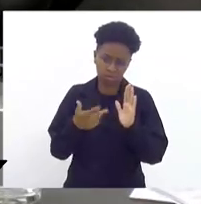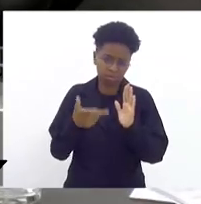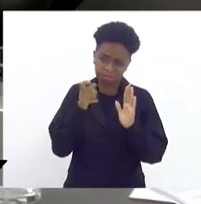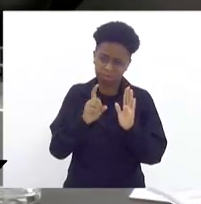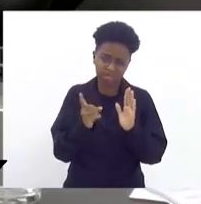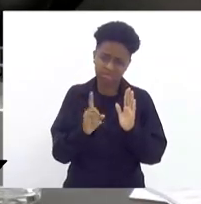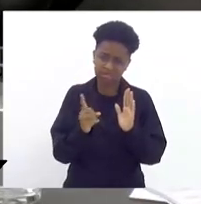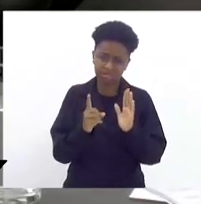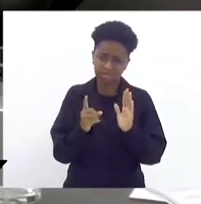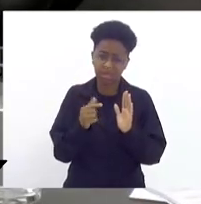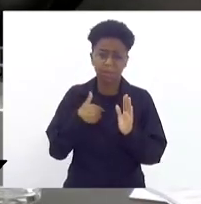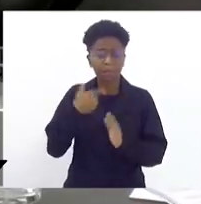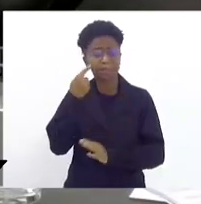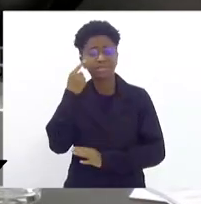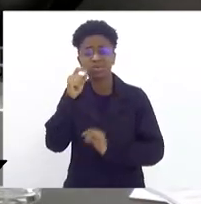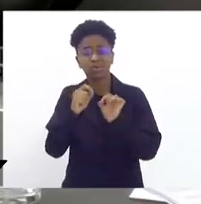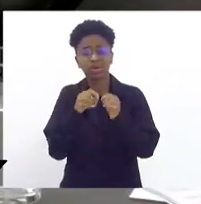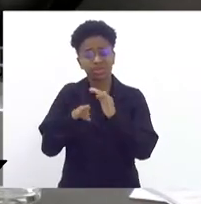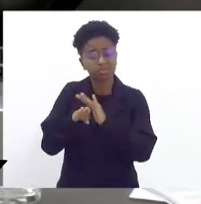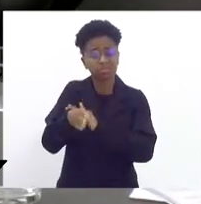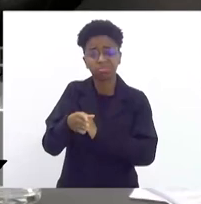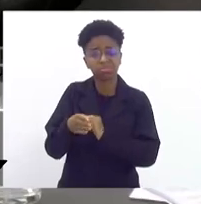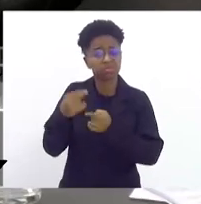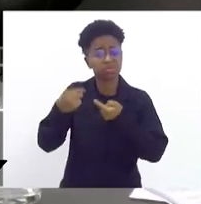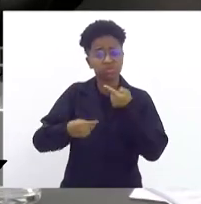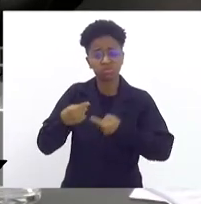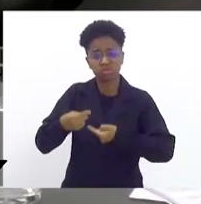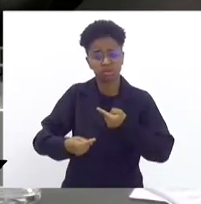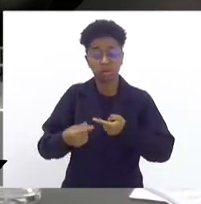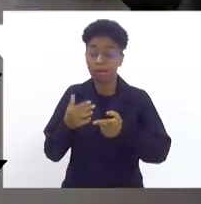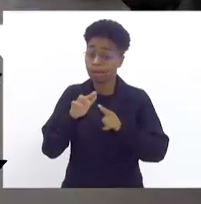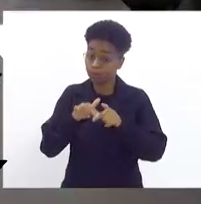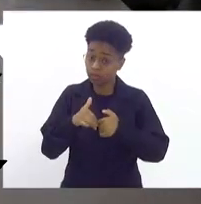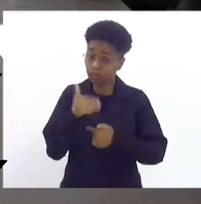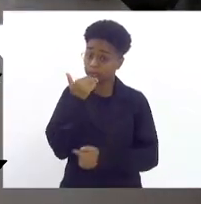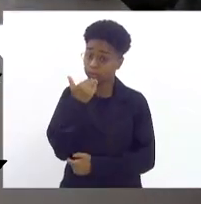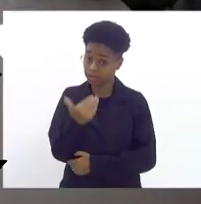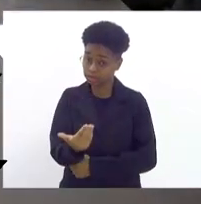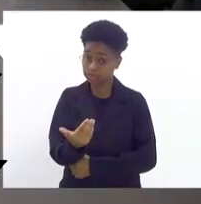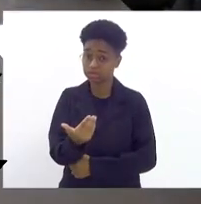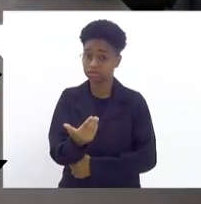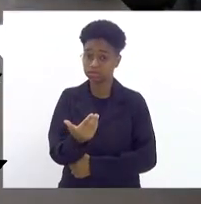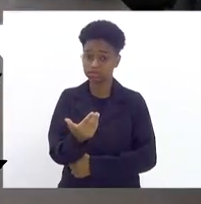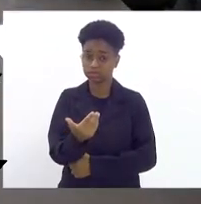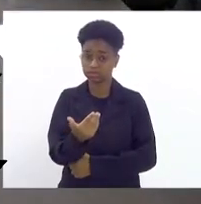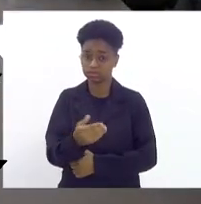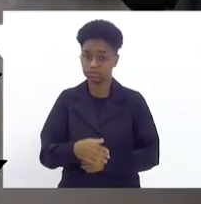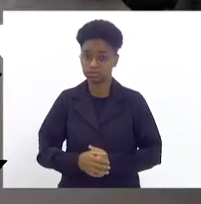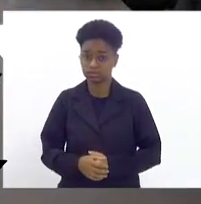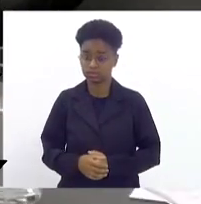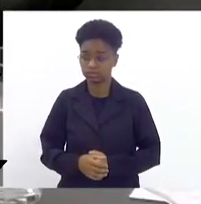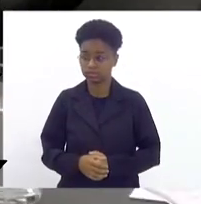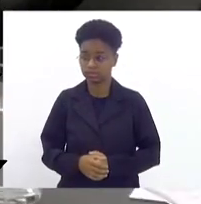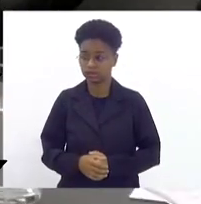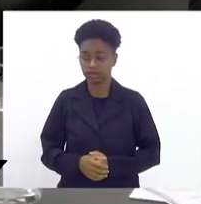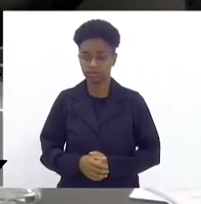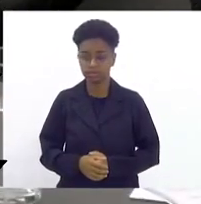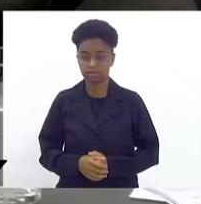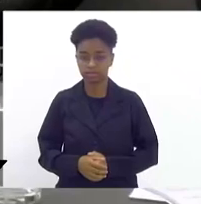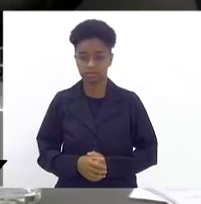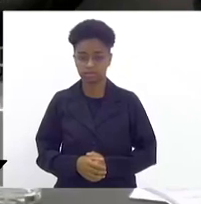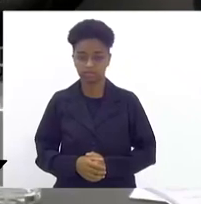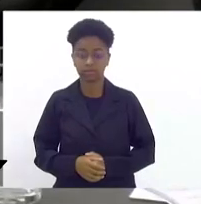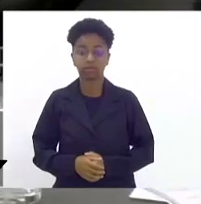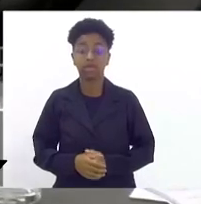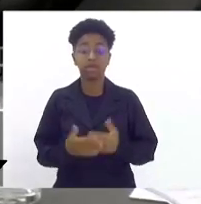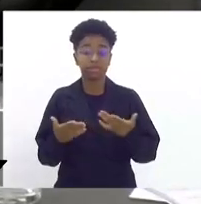Para mim, ele estava até na ordinária. Não, entendo. Então, por isso que eu pedi. Entendo, mas Vossa Excelência, de maneira transparente. Não tem problema